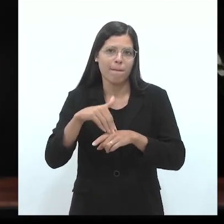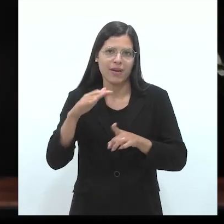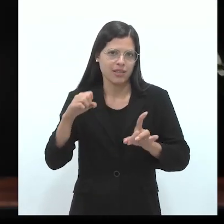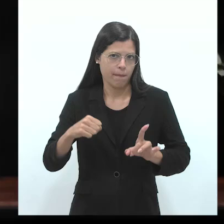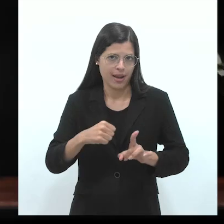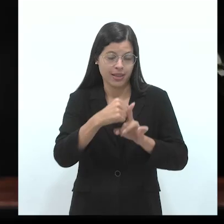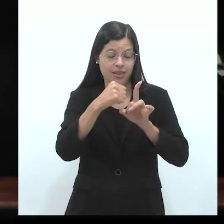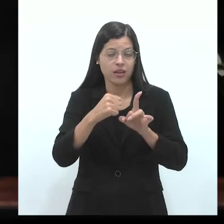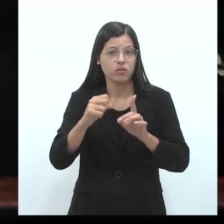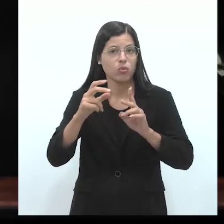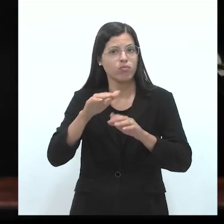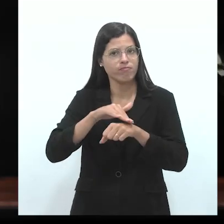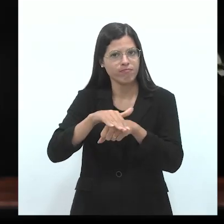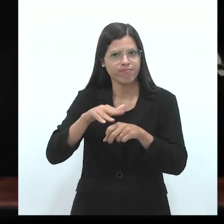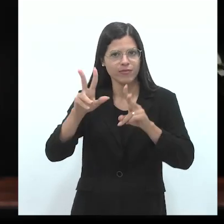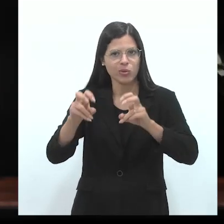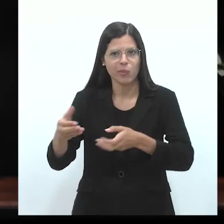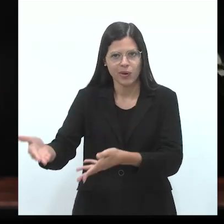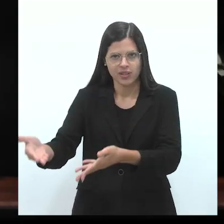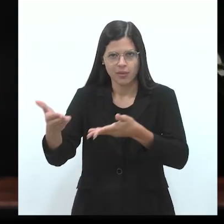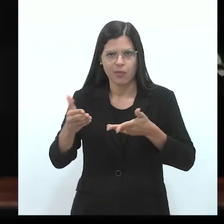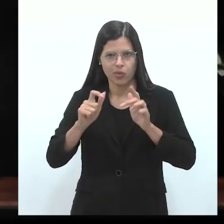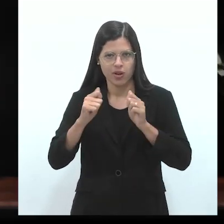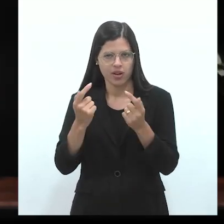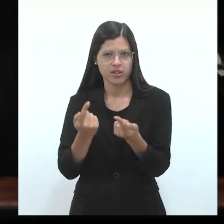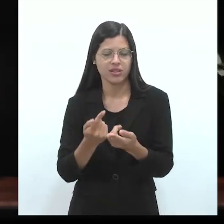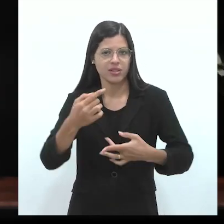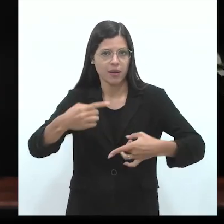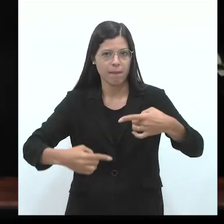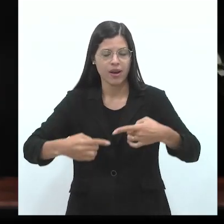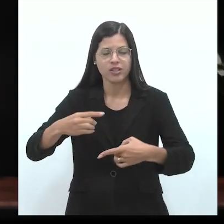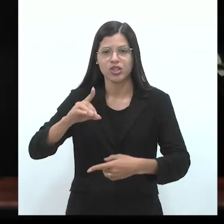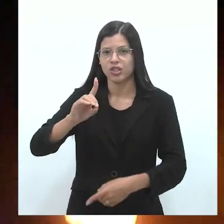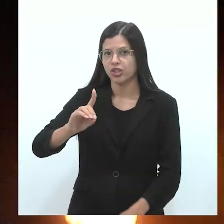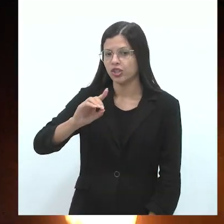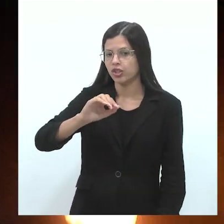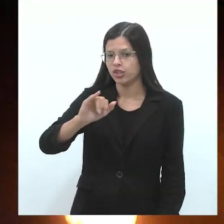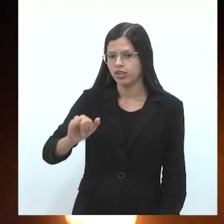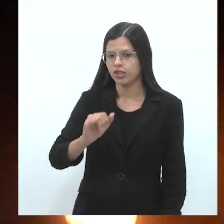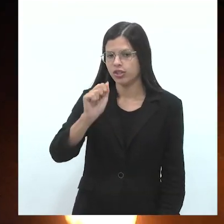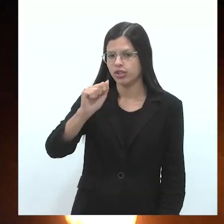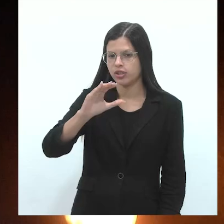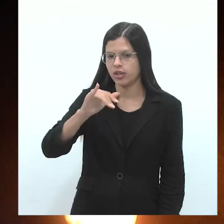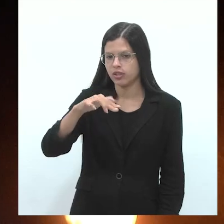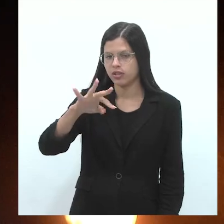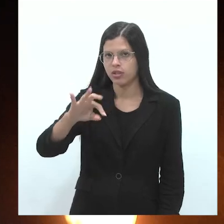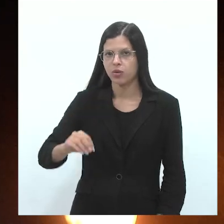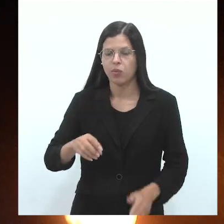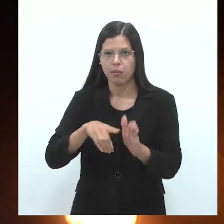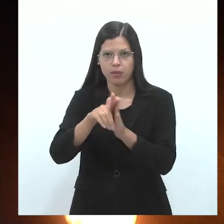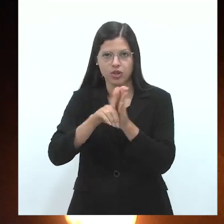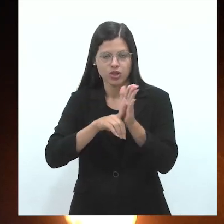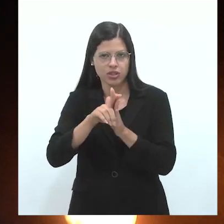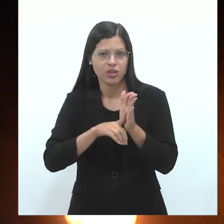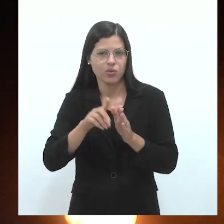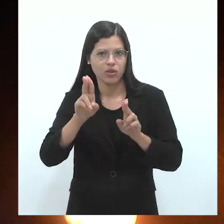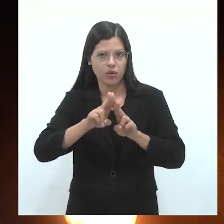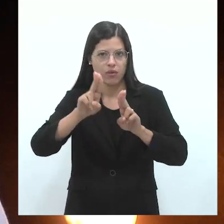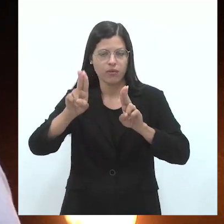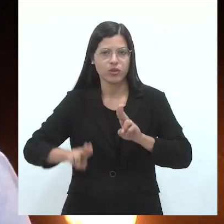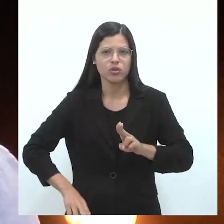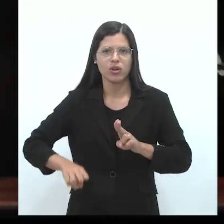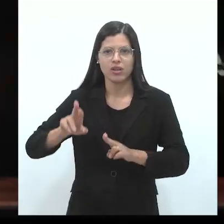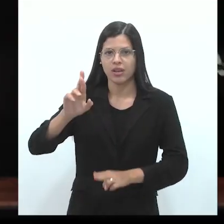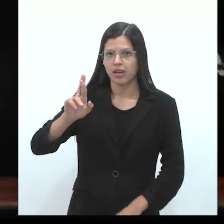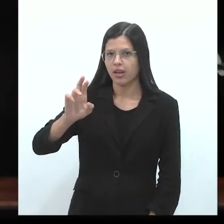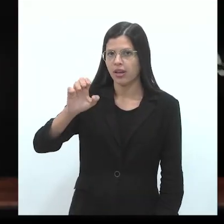afetados. Para falar sobre esse assunto, eu recebo no Alerj Debate de hoje Jacinto Monteiro dos Santos, pesquisador da LASA UFRJ,